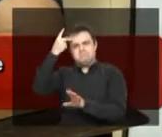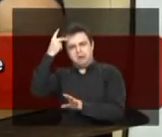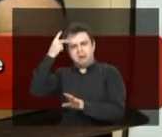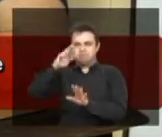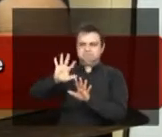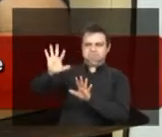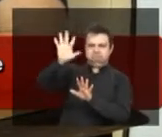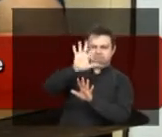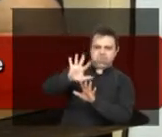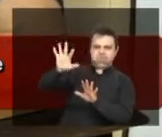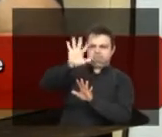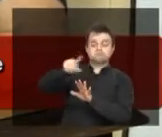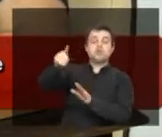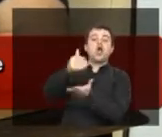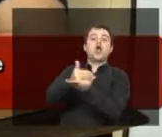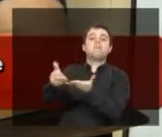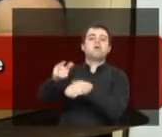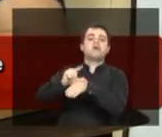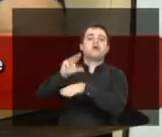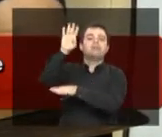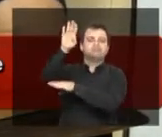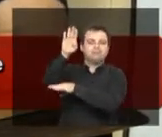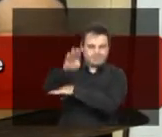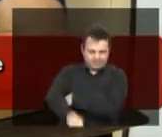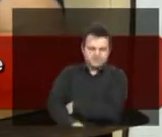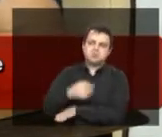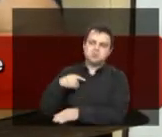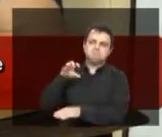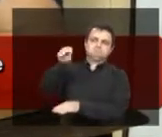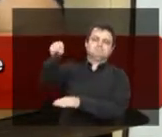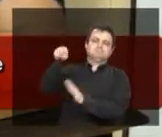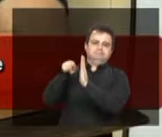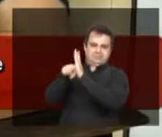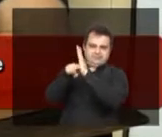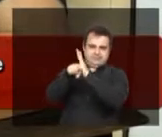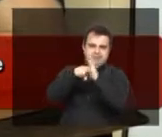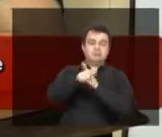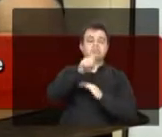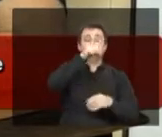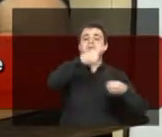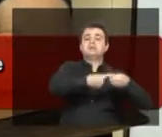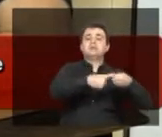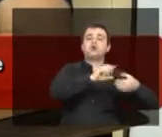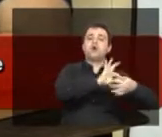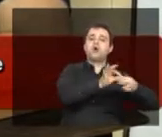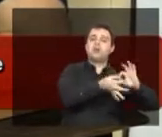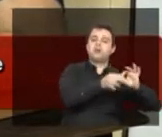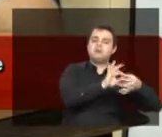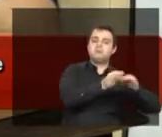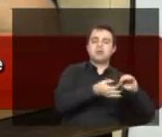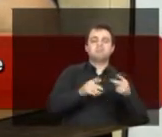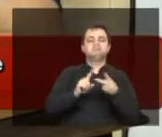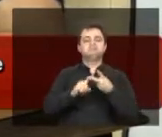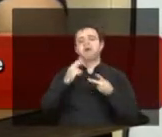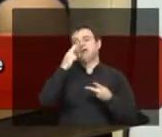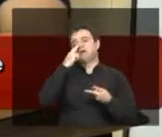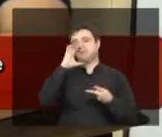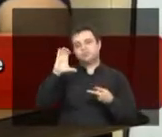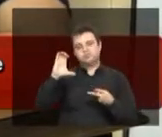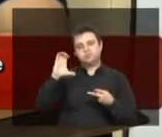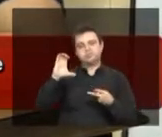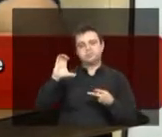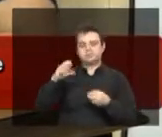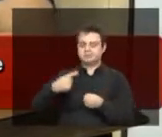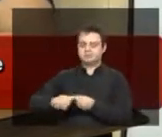São Paulo capital começa às 15 horas. Aqui na região, desde Olímpia, Catanduva,